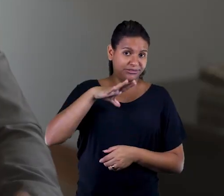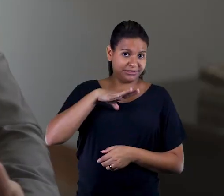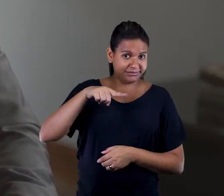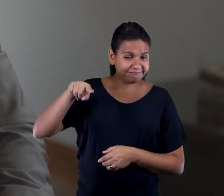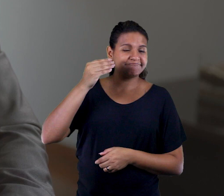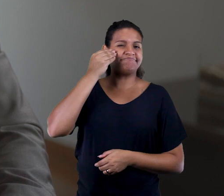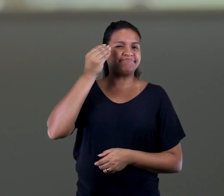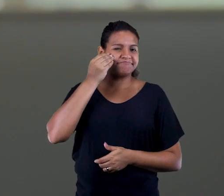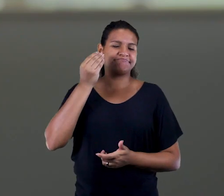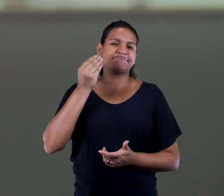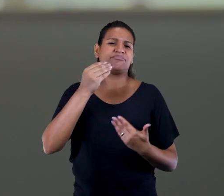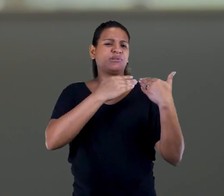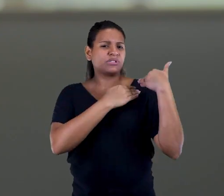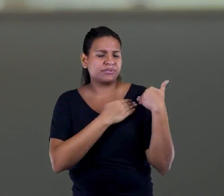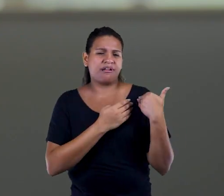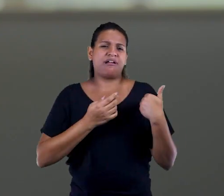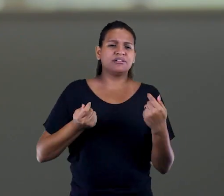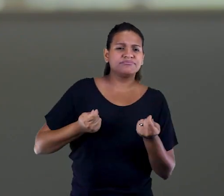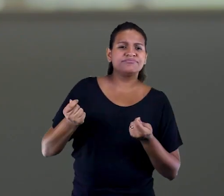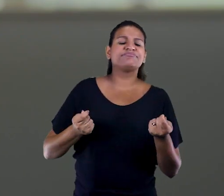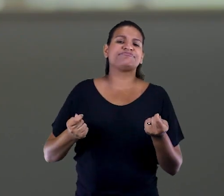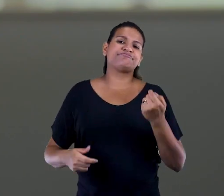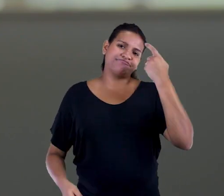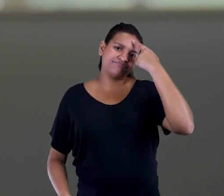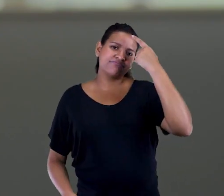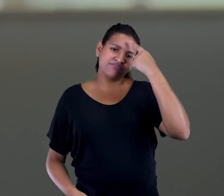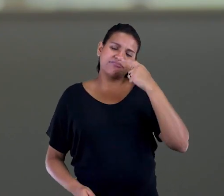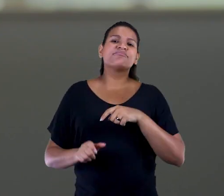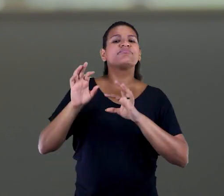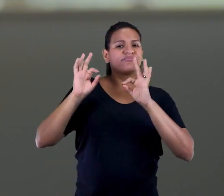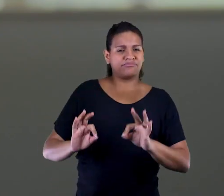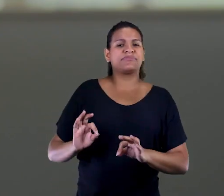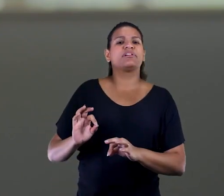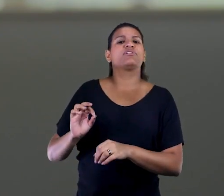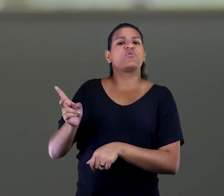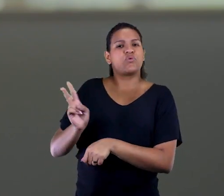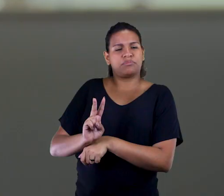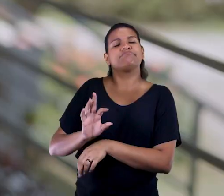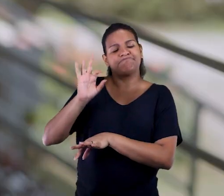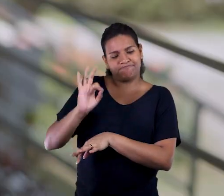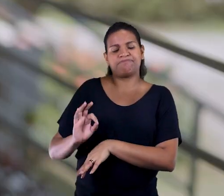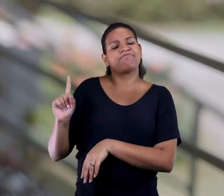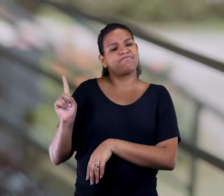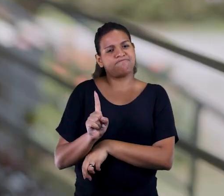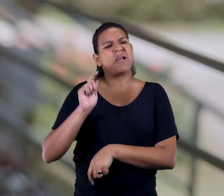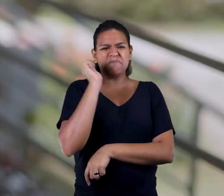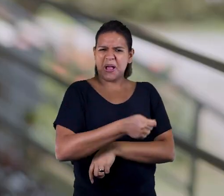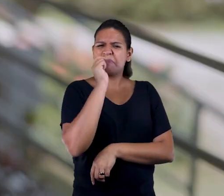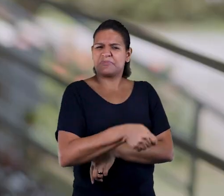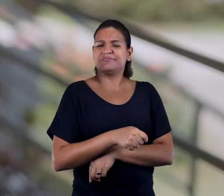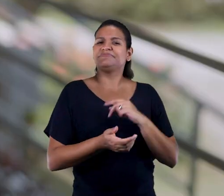e posteriormente eles acabaram fazendo o meia-culpa que de fato o segurança teria agredido. E esse cachorro ele se torna